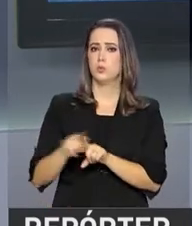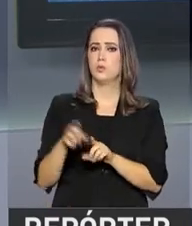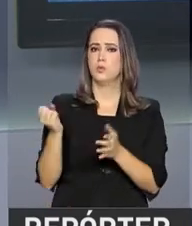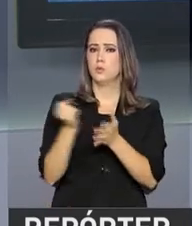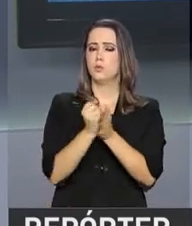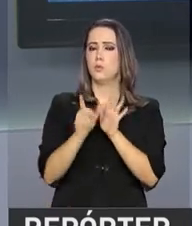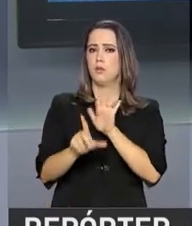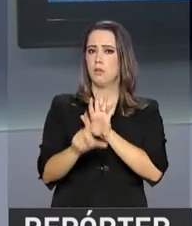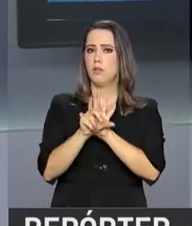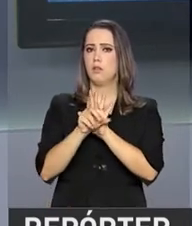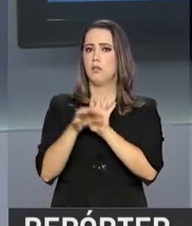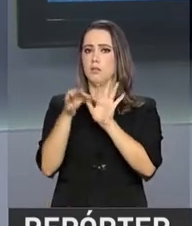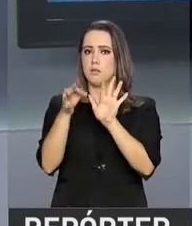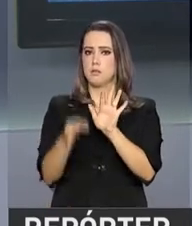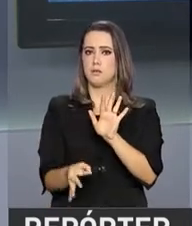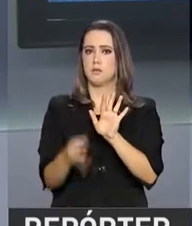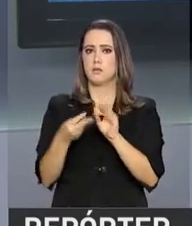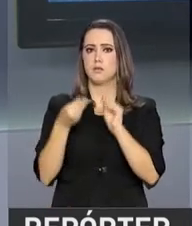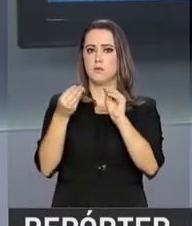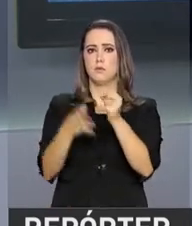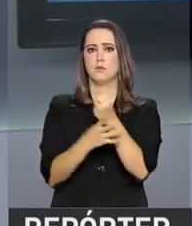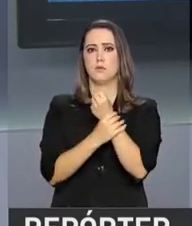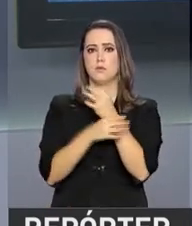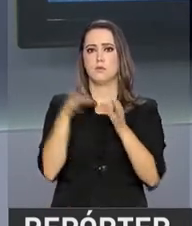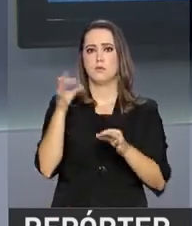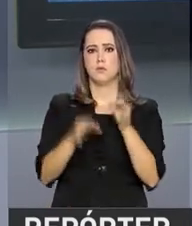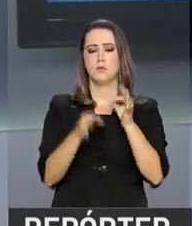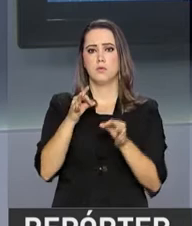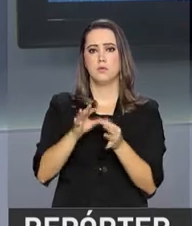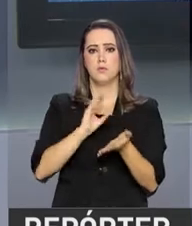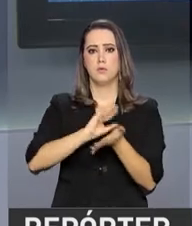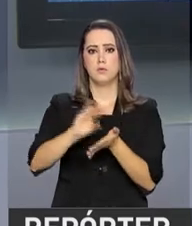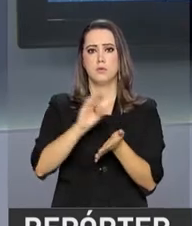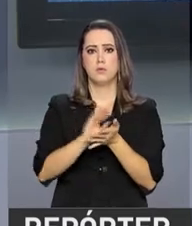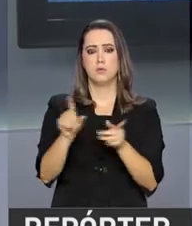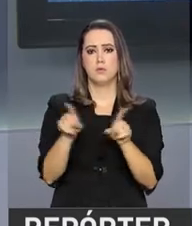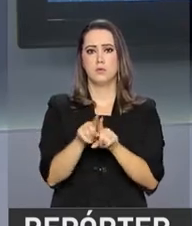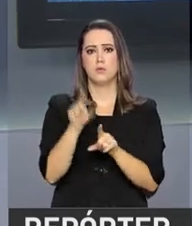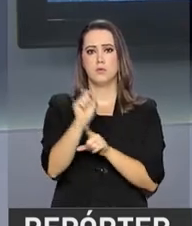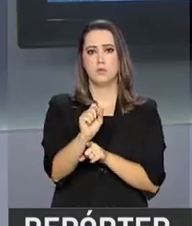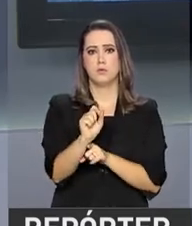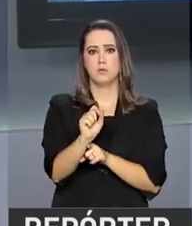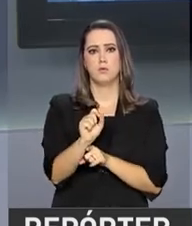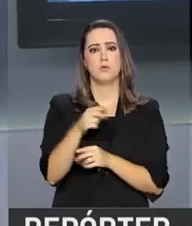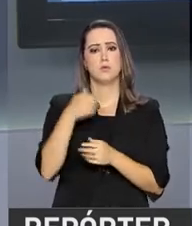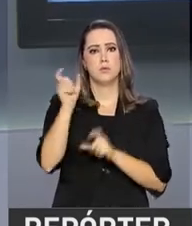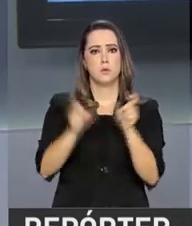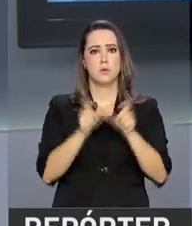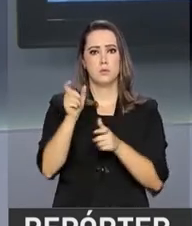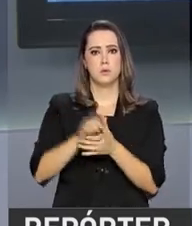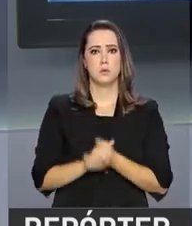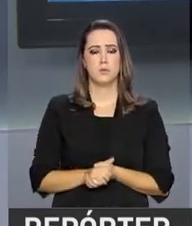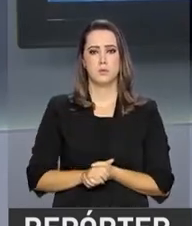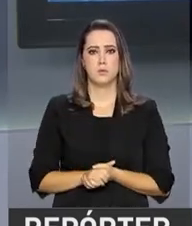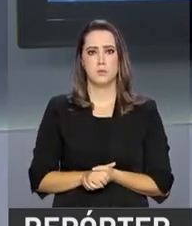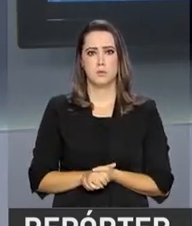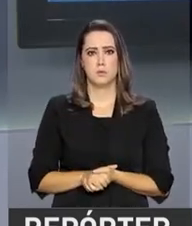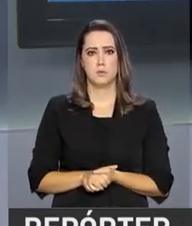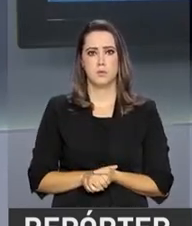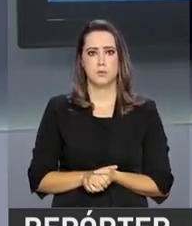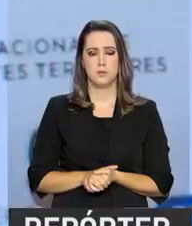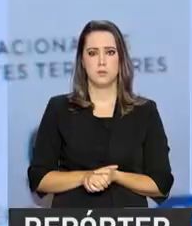definido que garanta uma segurança jurídica e garanta e de segurança jurídica para os investidores